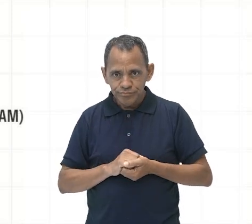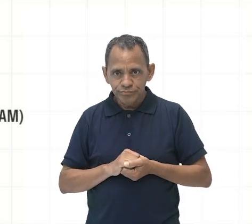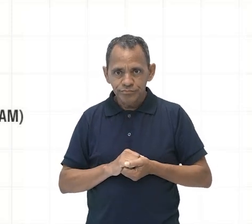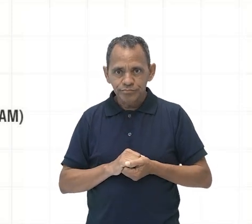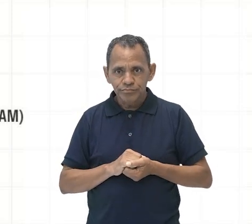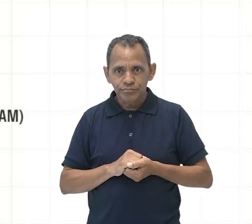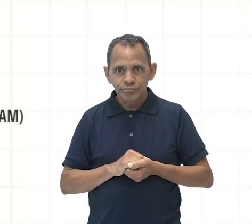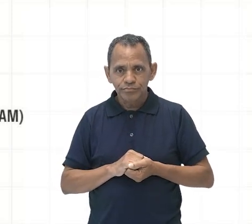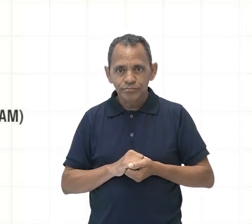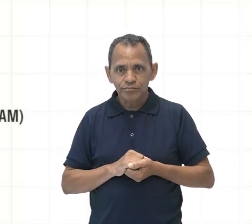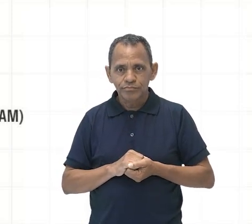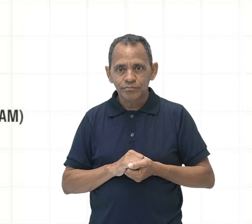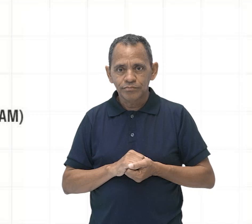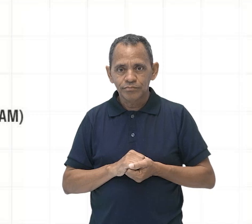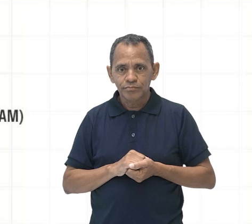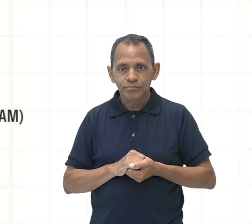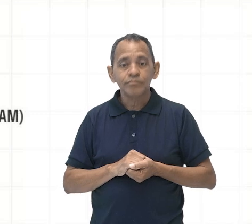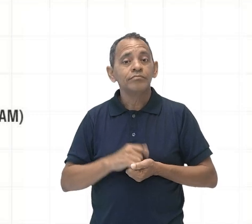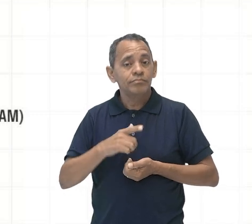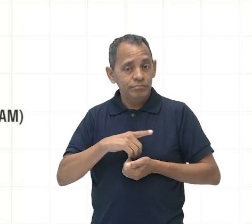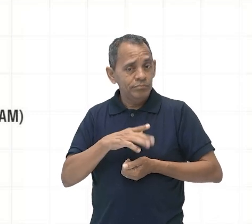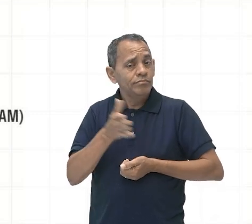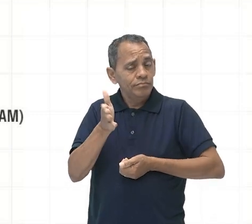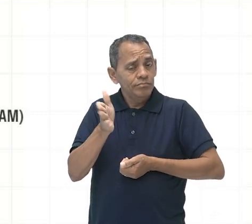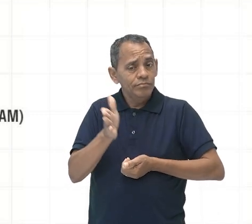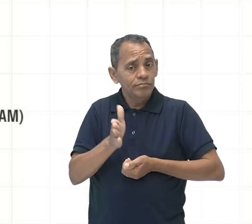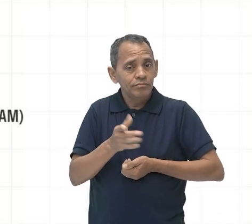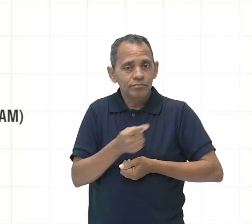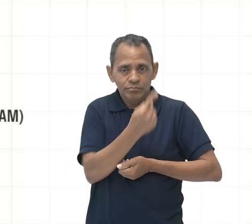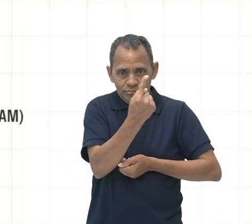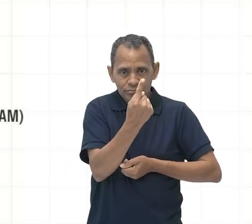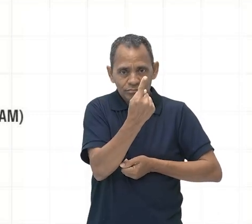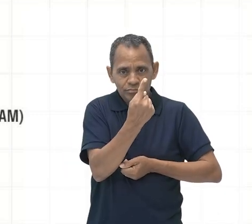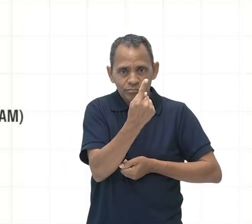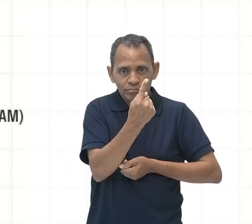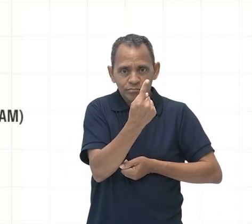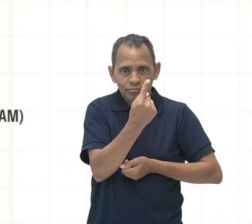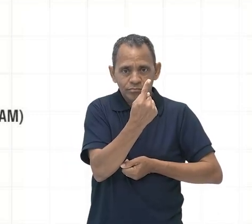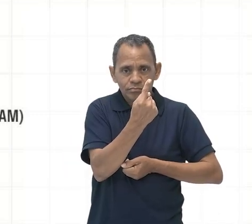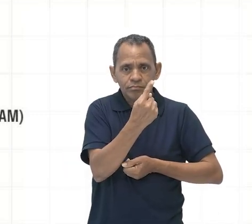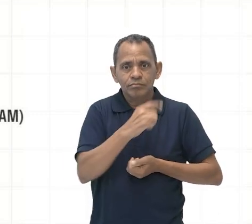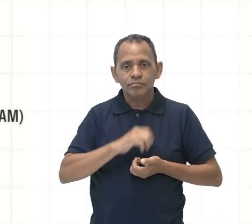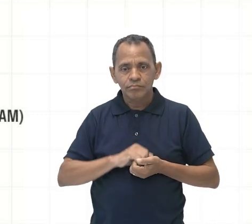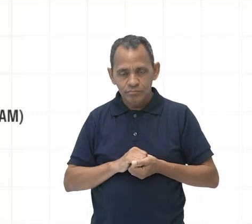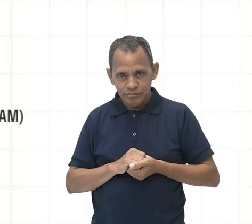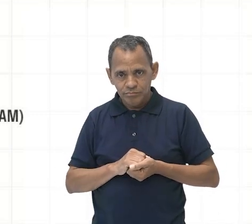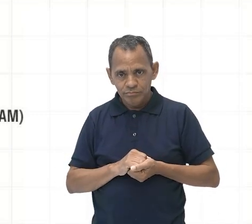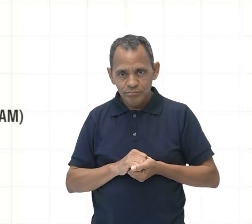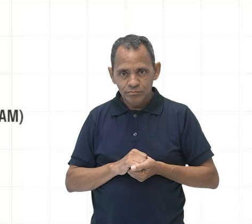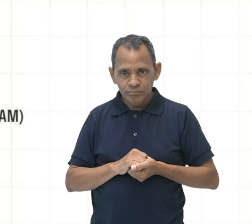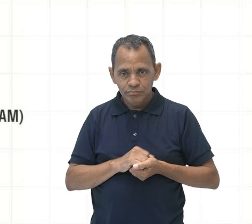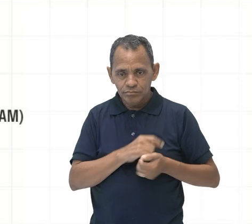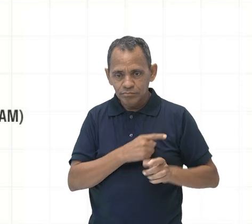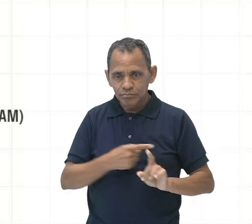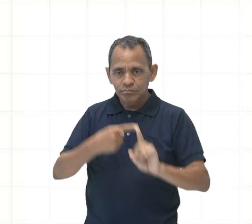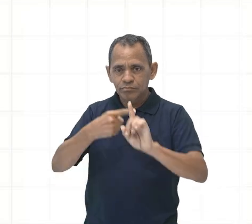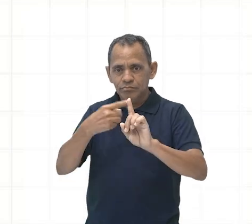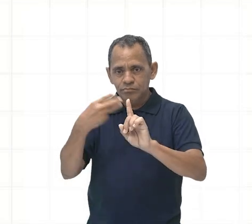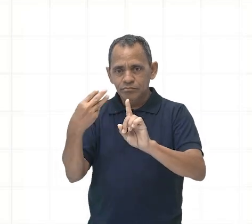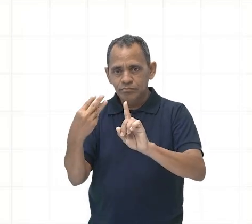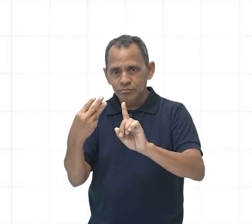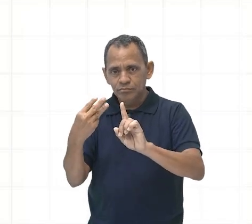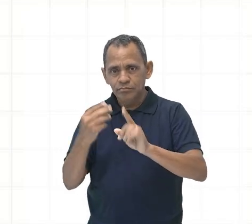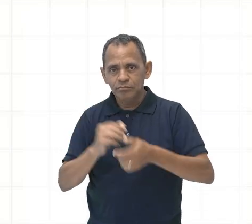mas não, eu já tenho um robô e eu vou adicioná-los, ó, adicionar mais 3.